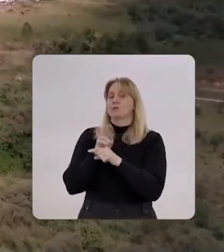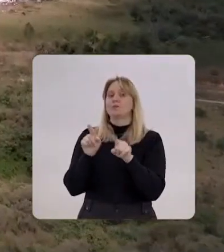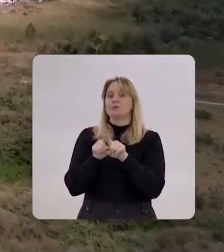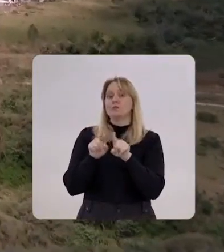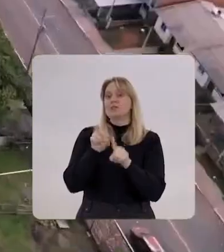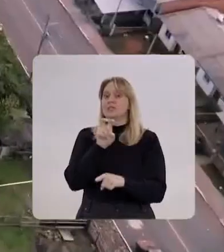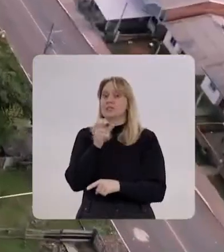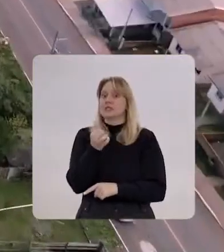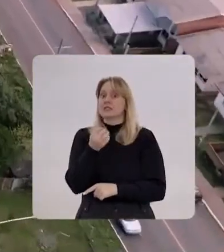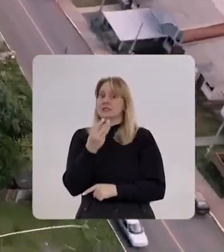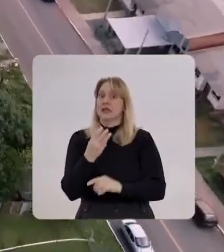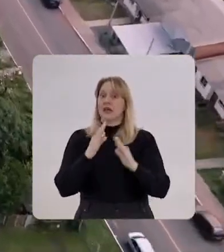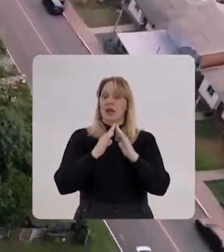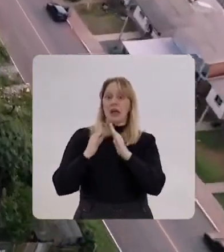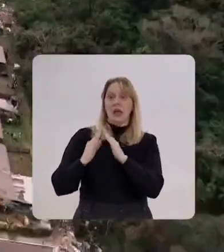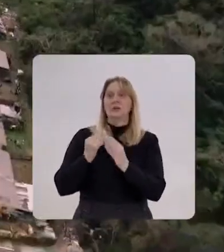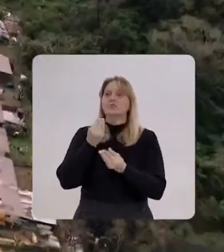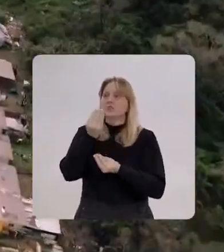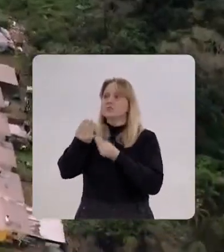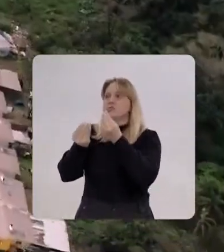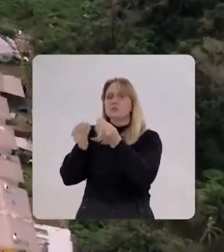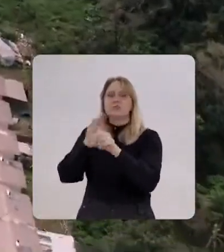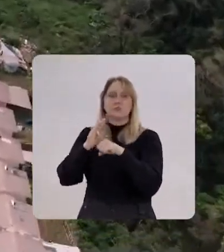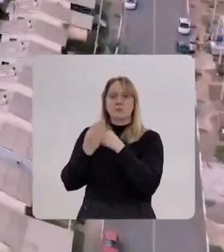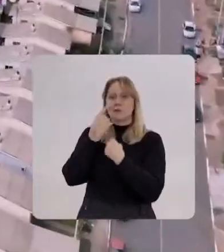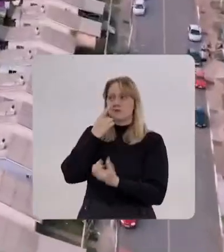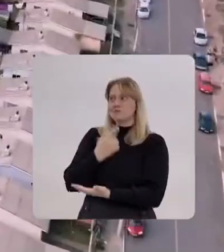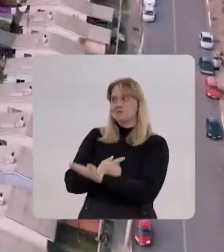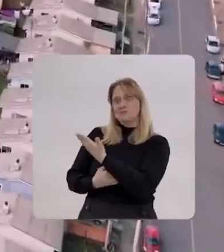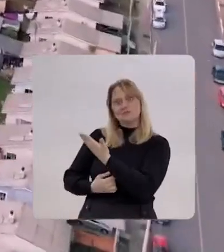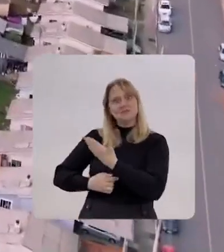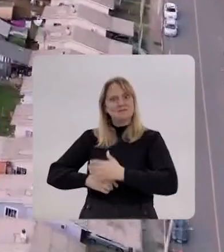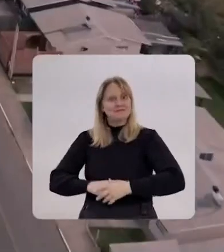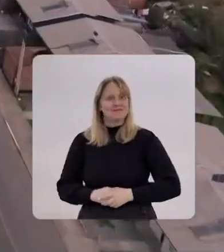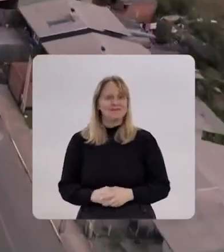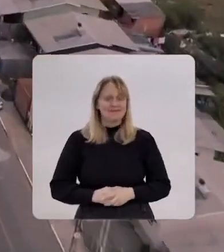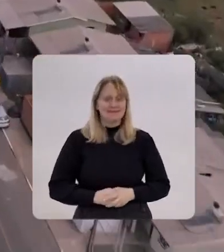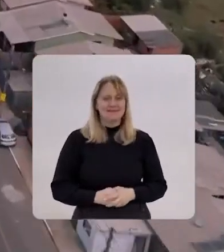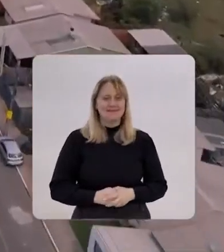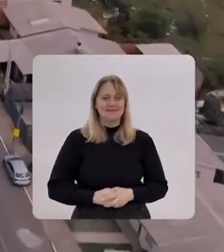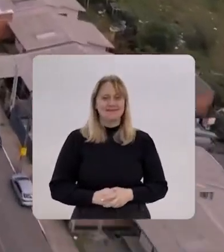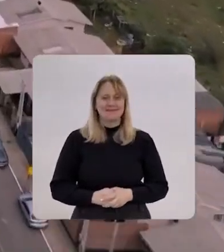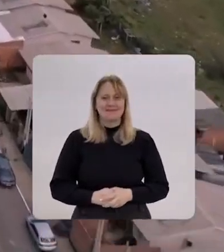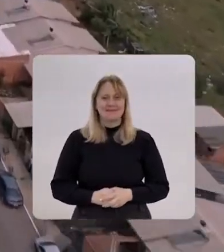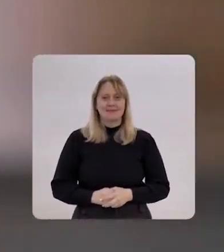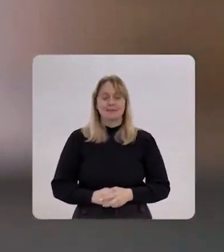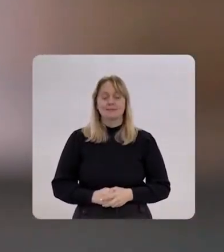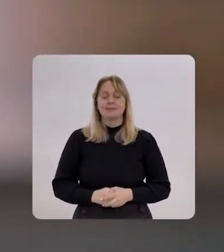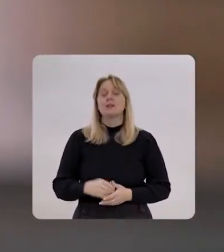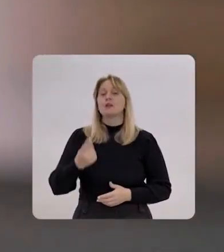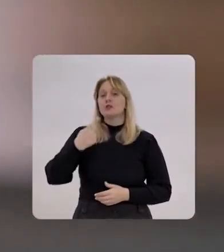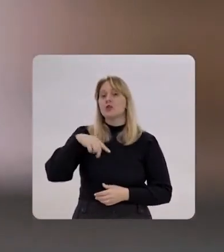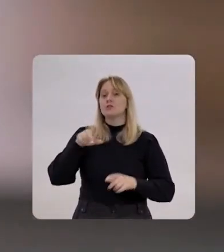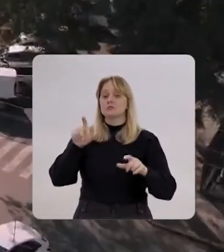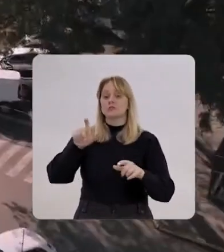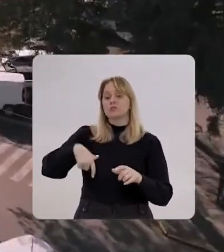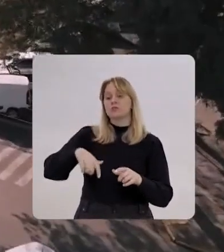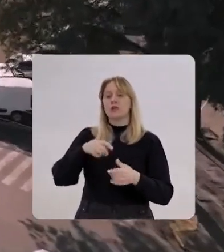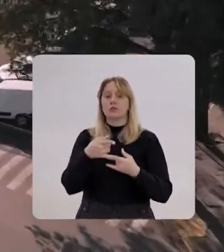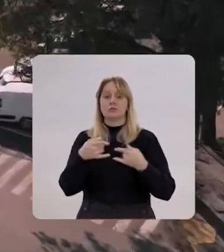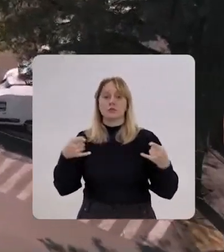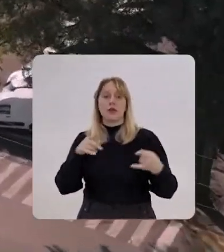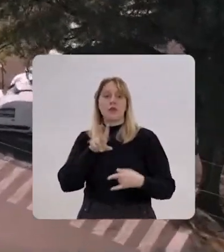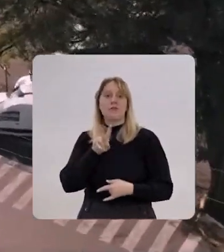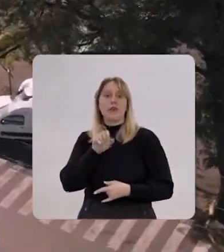são 563 casas populares entregues nos loteamentos Mãe de Deus e Santa Maria 1. Graças ao Vale Feira, os